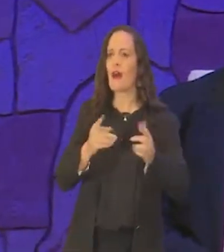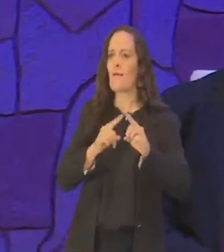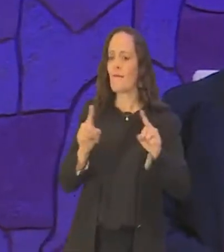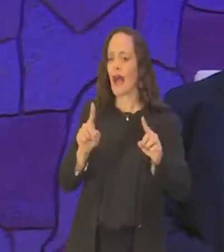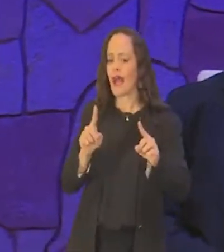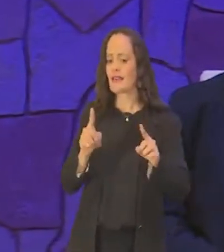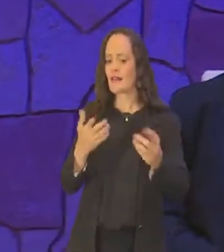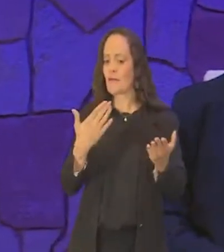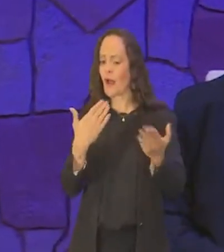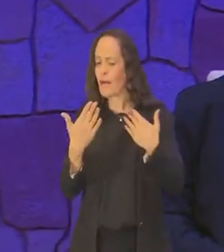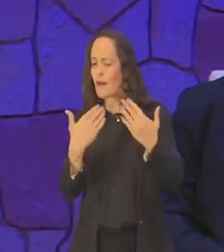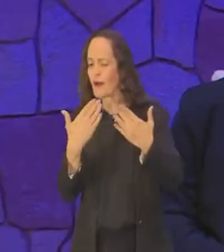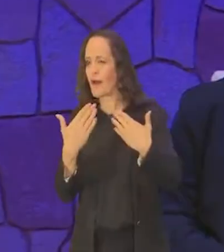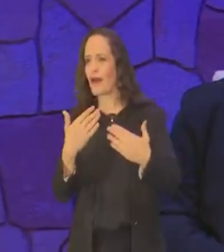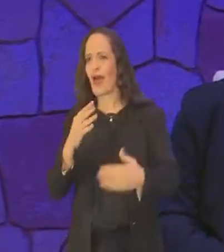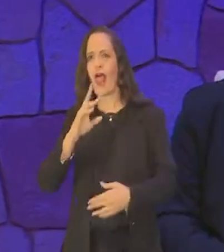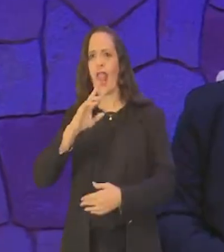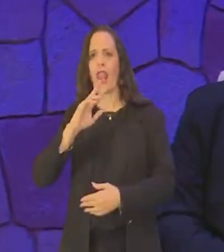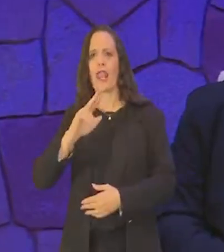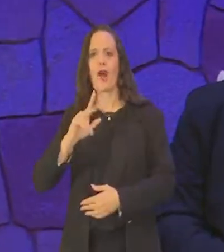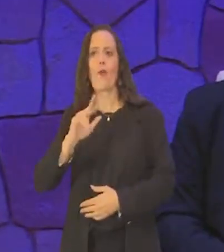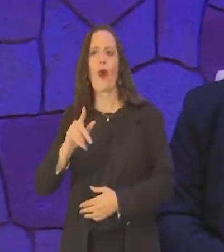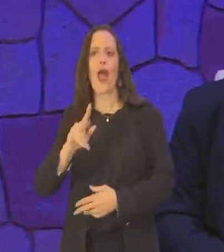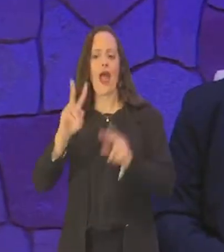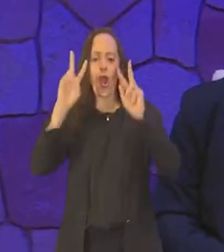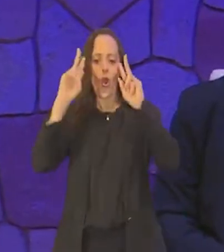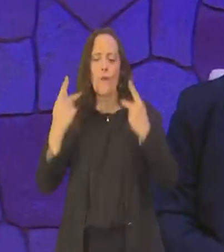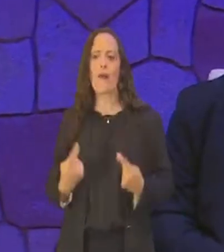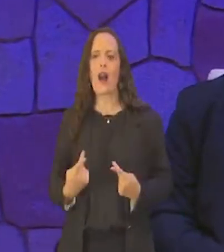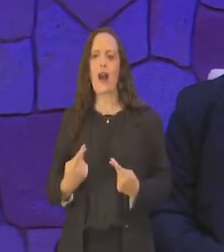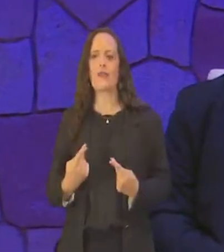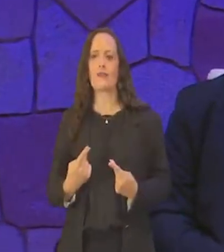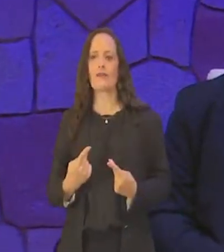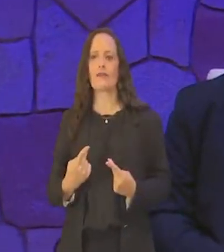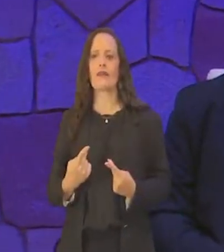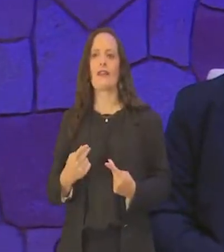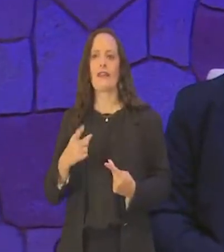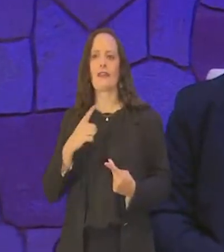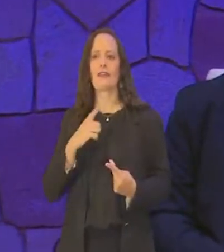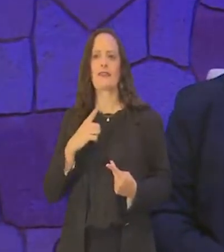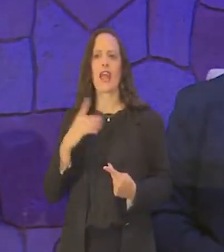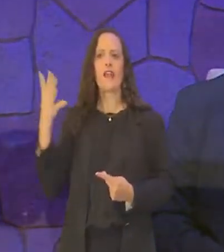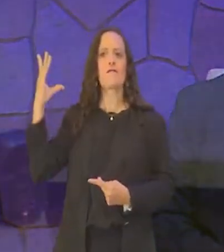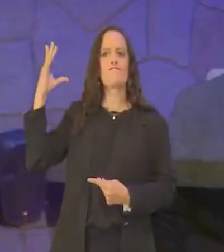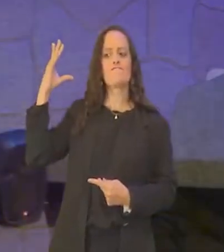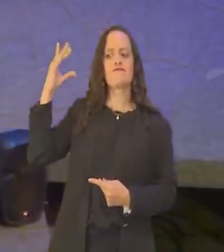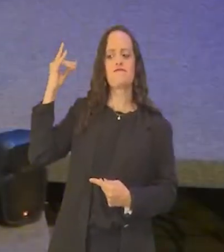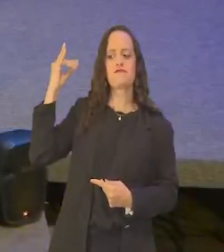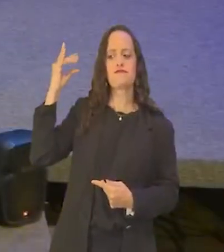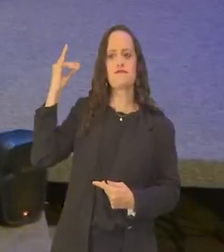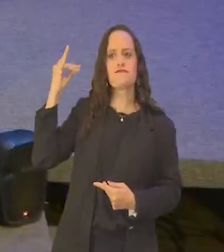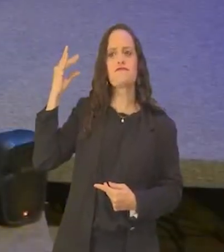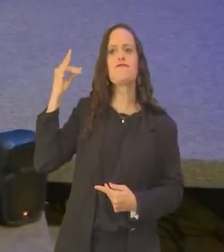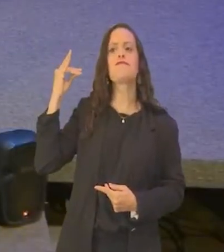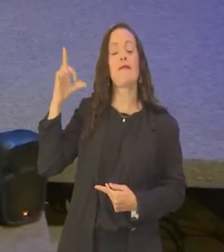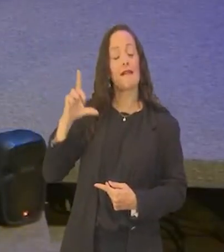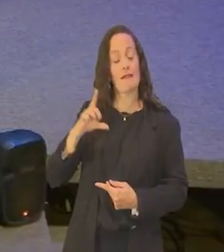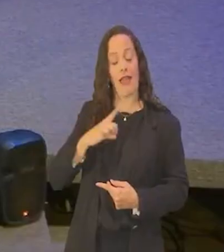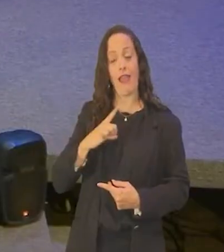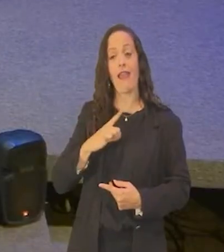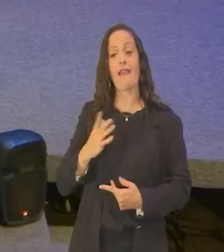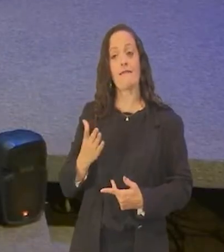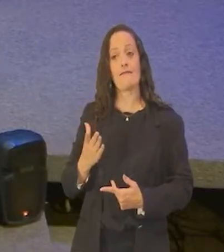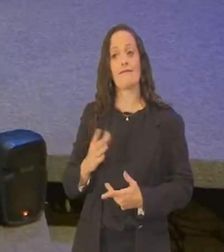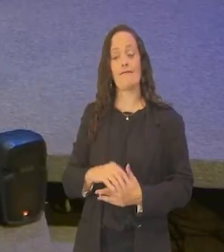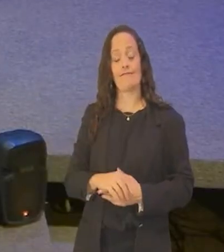ali nem sempre é algo puramente humano, mas carrega algo também espiritual.